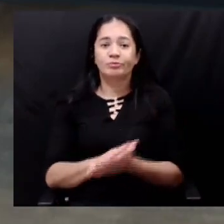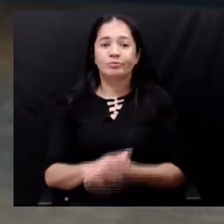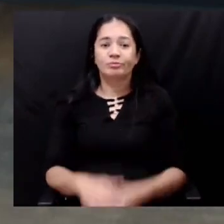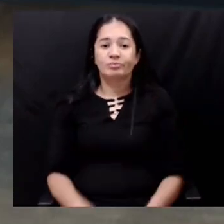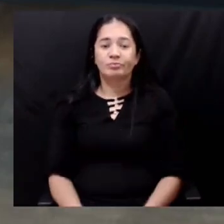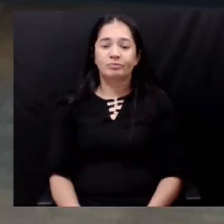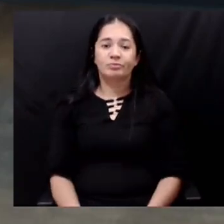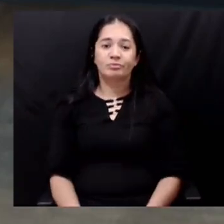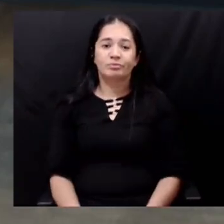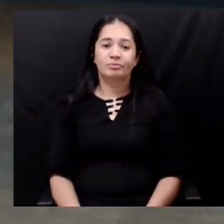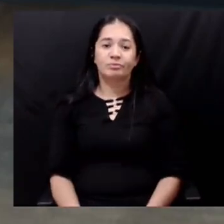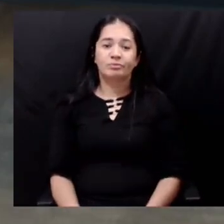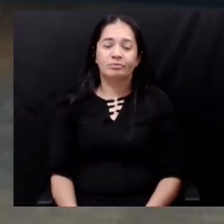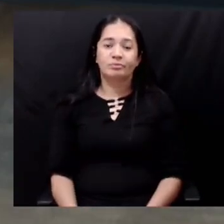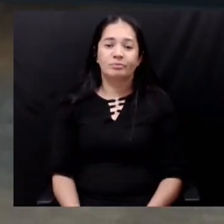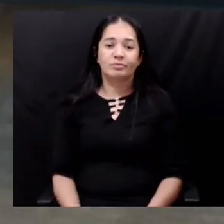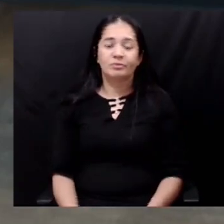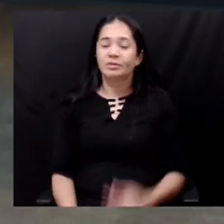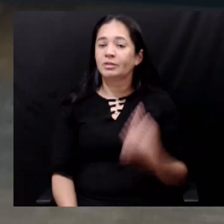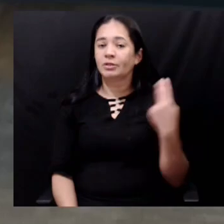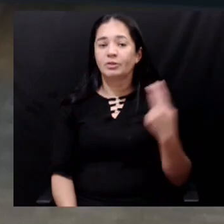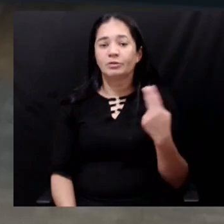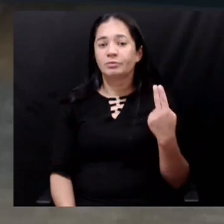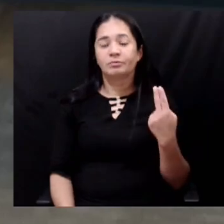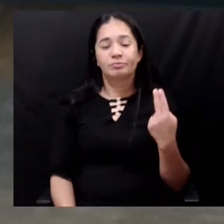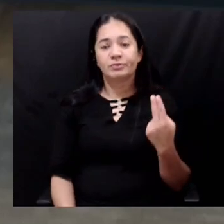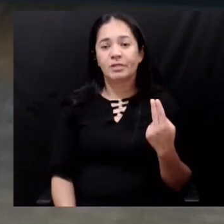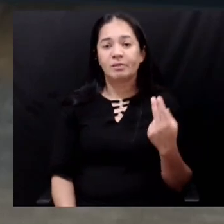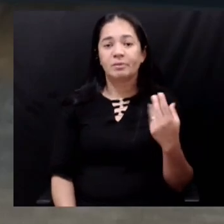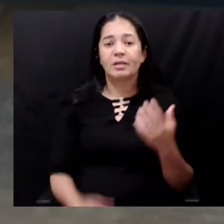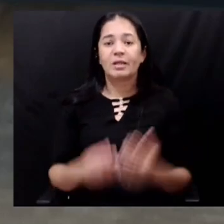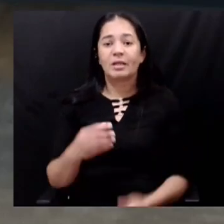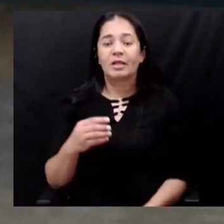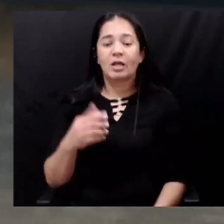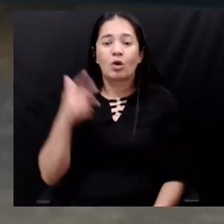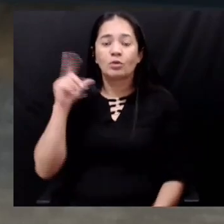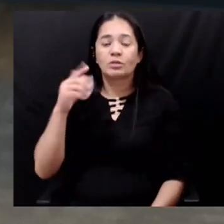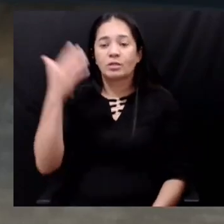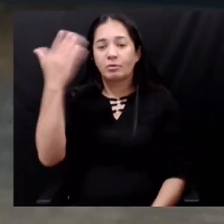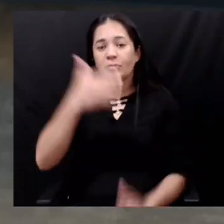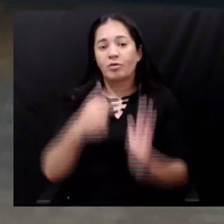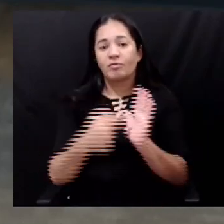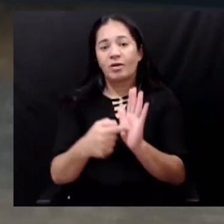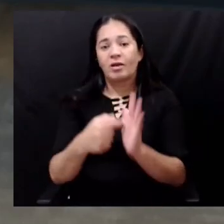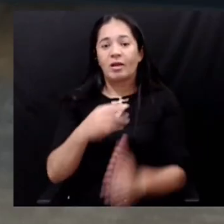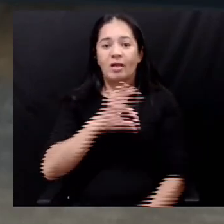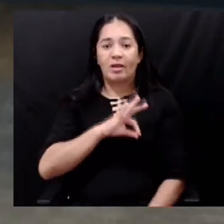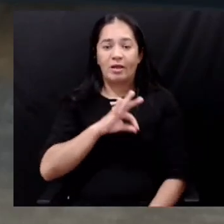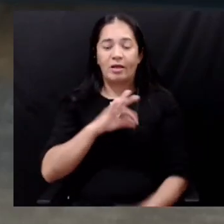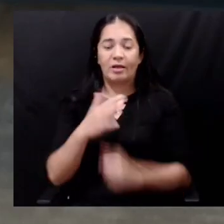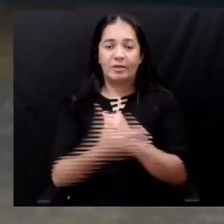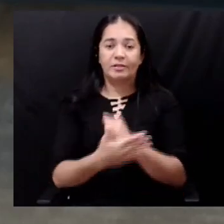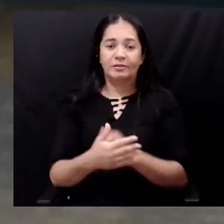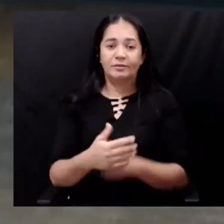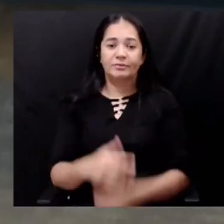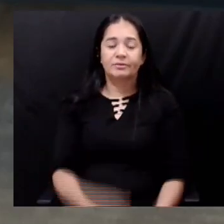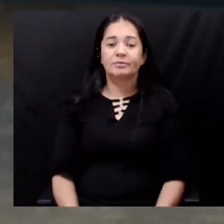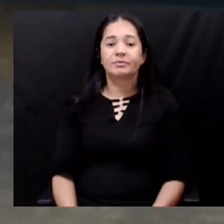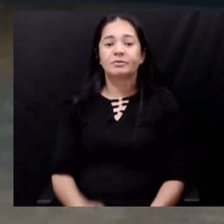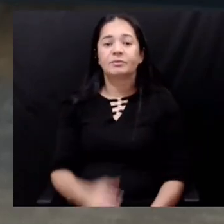o pré-vestibular ou vestibular mesmo. Então, essa é a primeira pergunta. Um